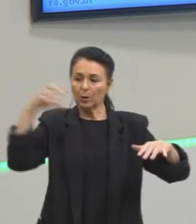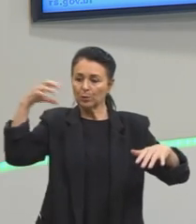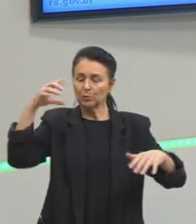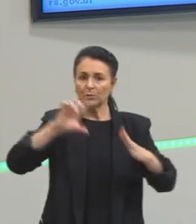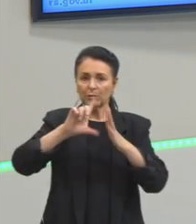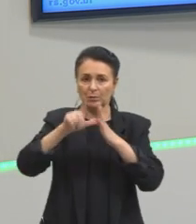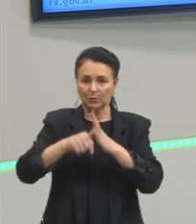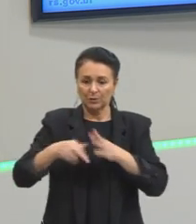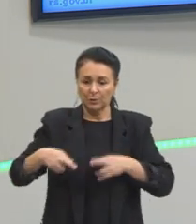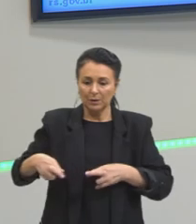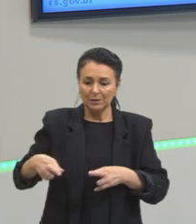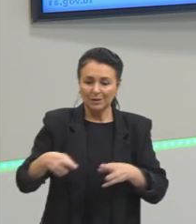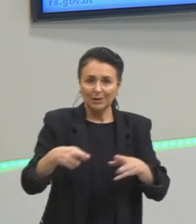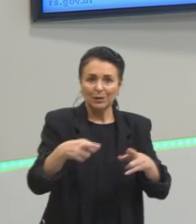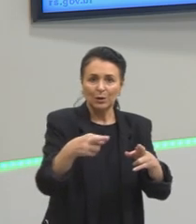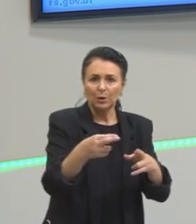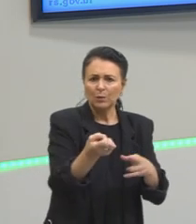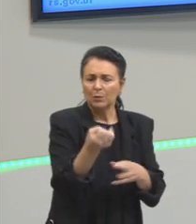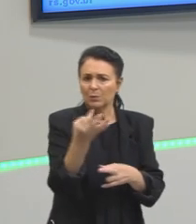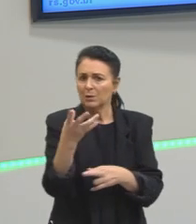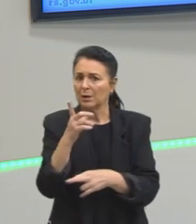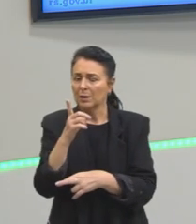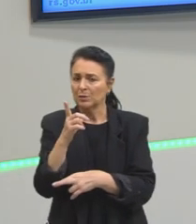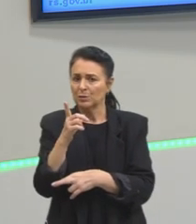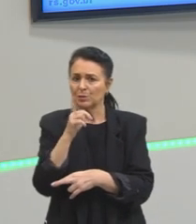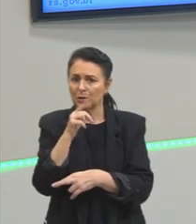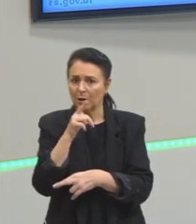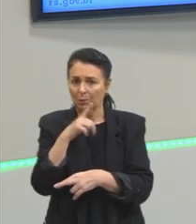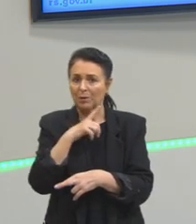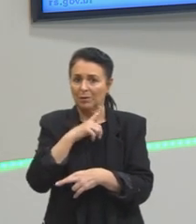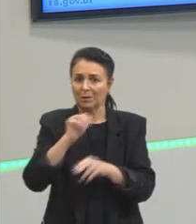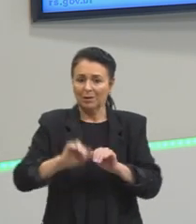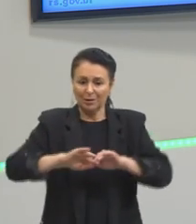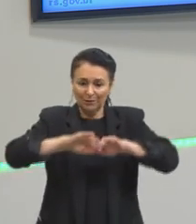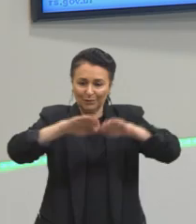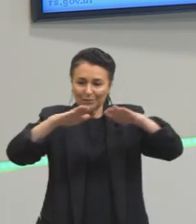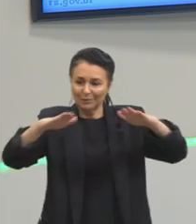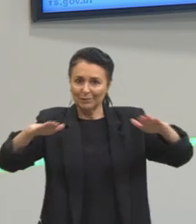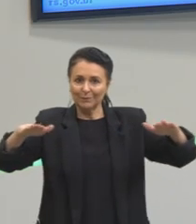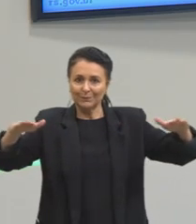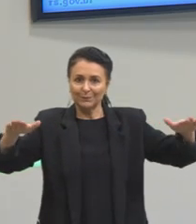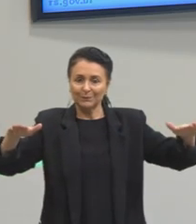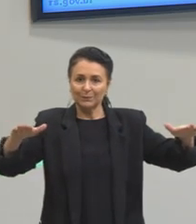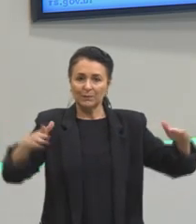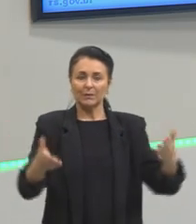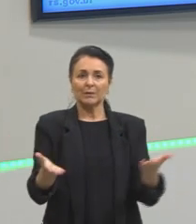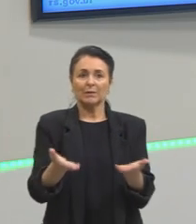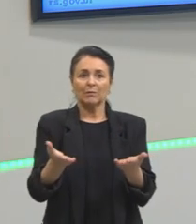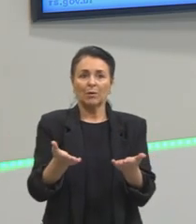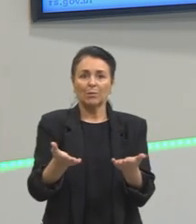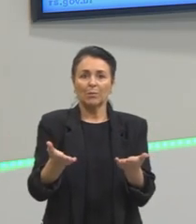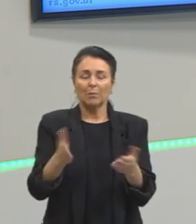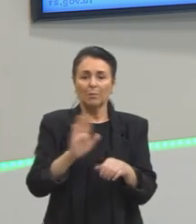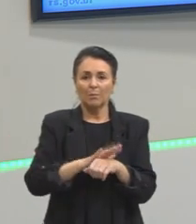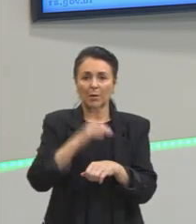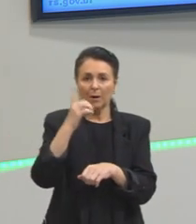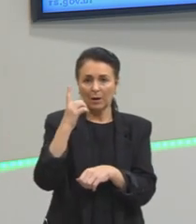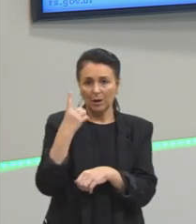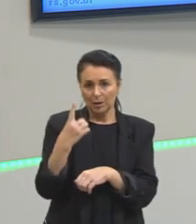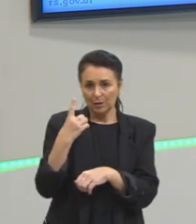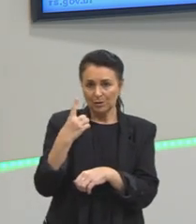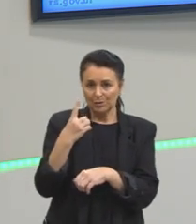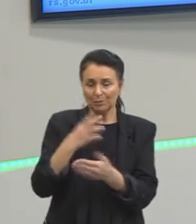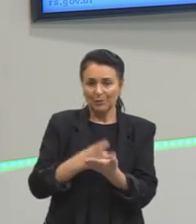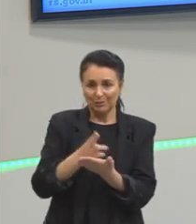esse rio aí essa quantidade de água chegando nele tá meninos e meninas vamos lá passar mais um slide